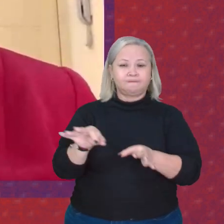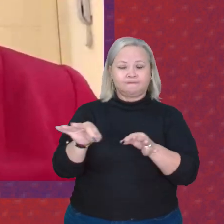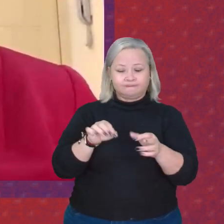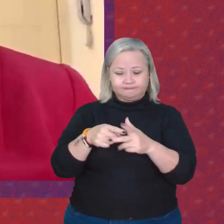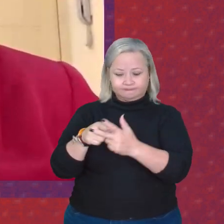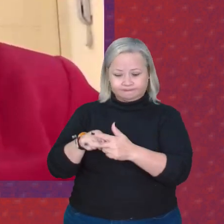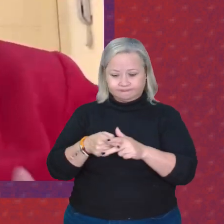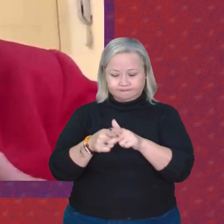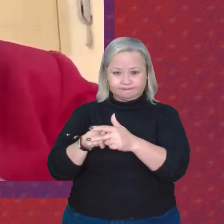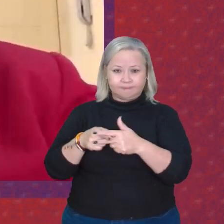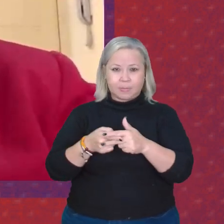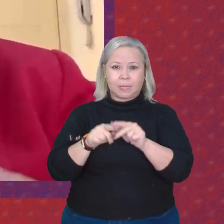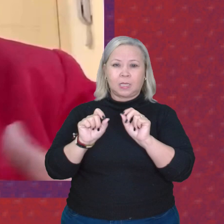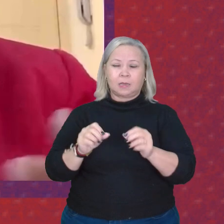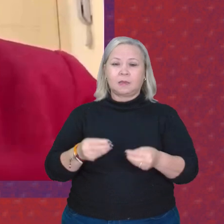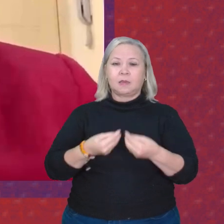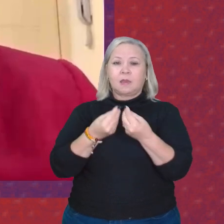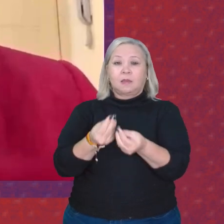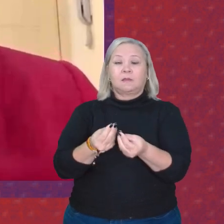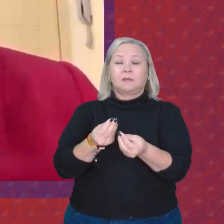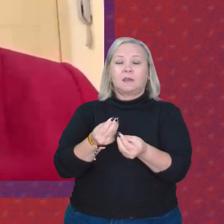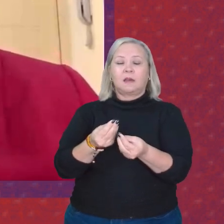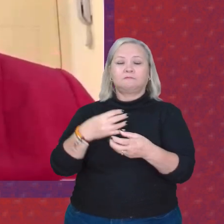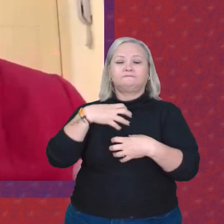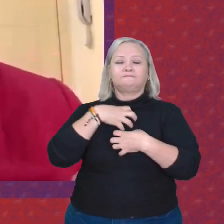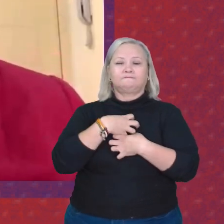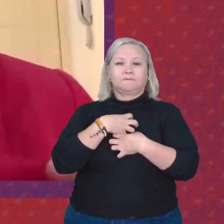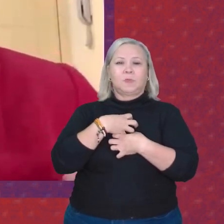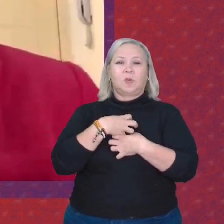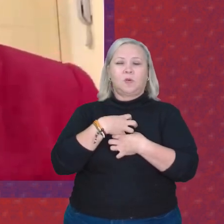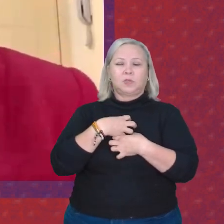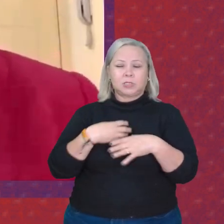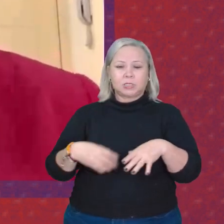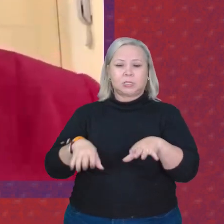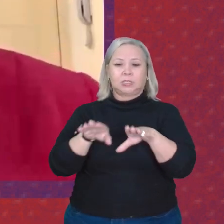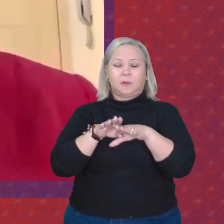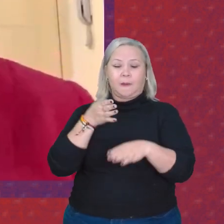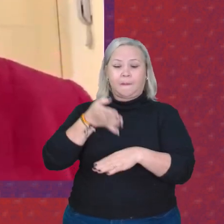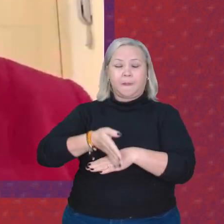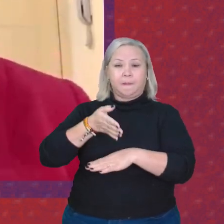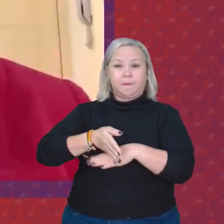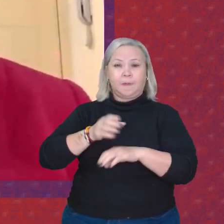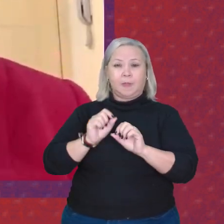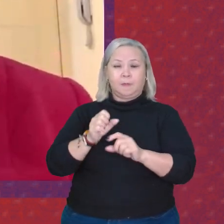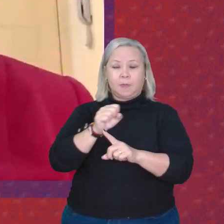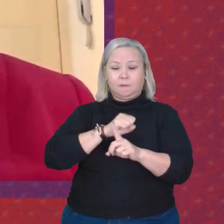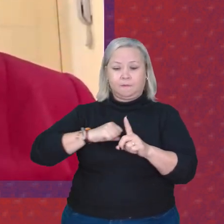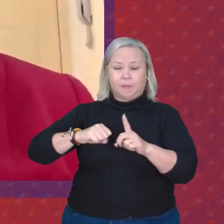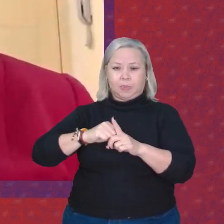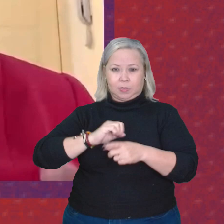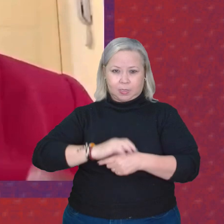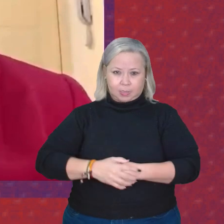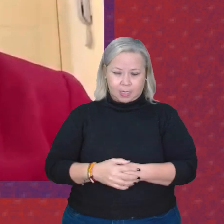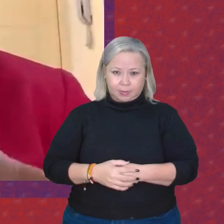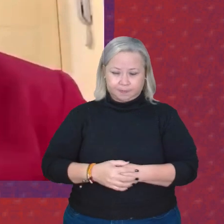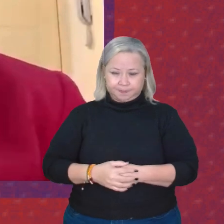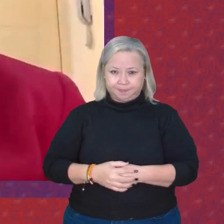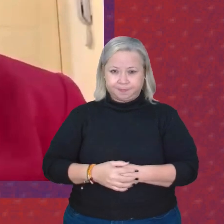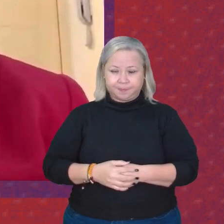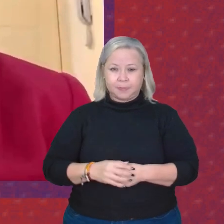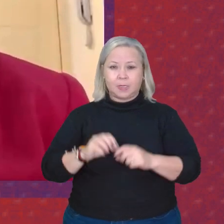organizando, foi dando condições, inclusive, de participação da sociedade